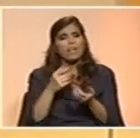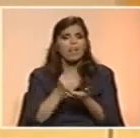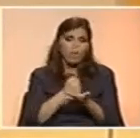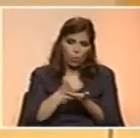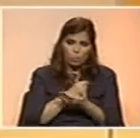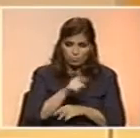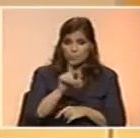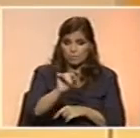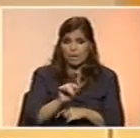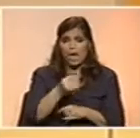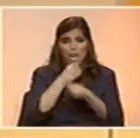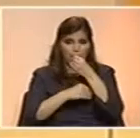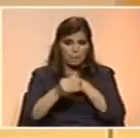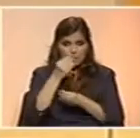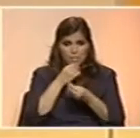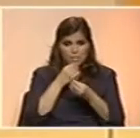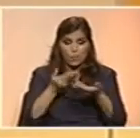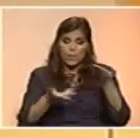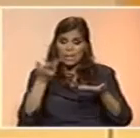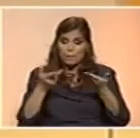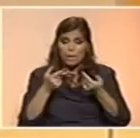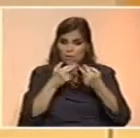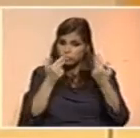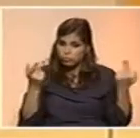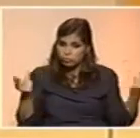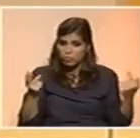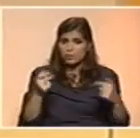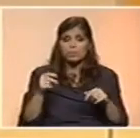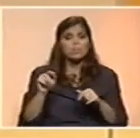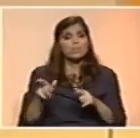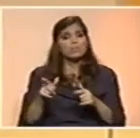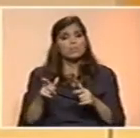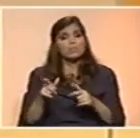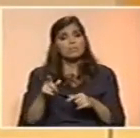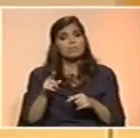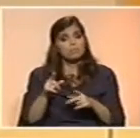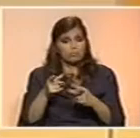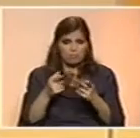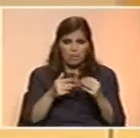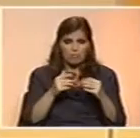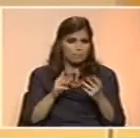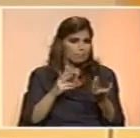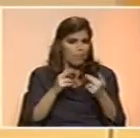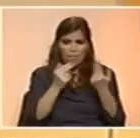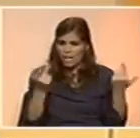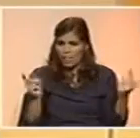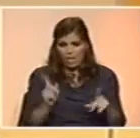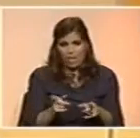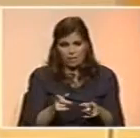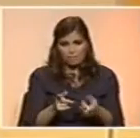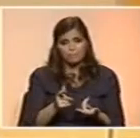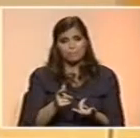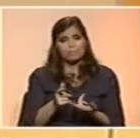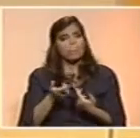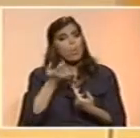alimentação equilibrada é aquela que é variada. Variada pelos nutrientes, variada pelos tóxicos. Portanto, temos que variar. E já agora, atenção